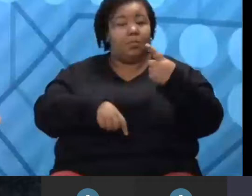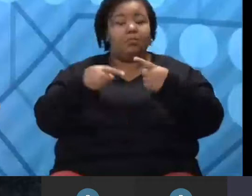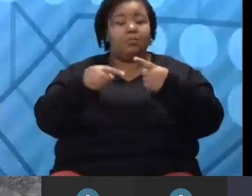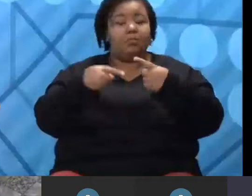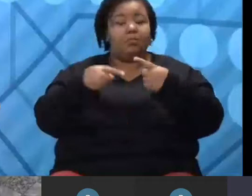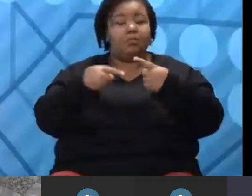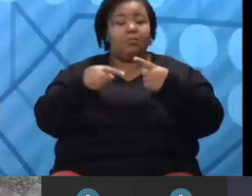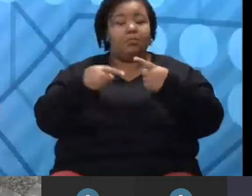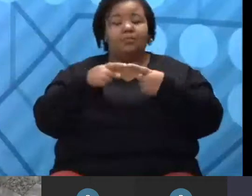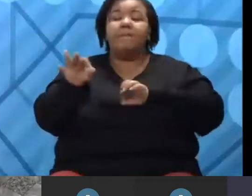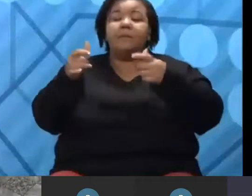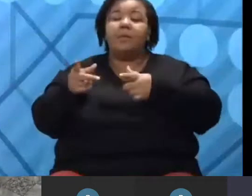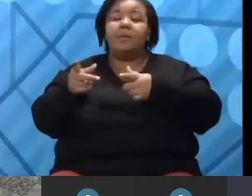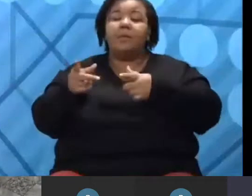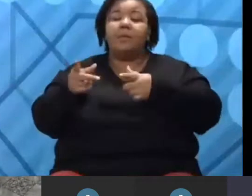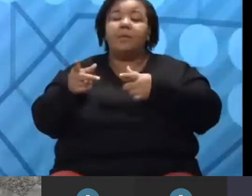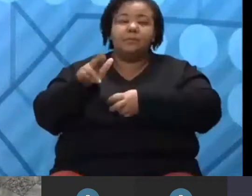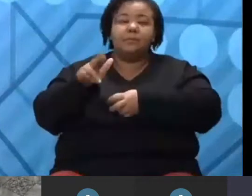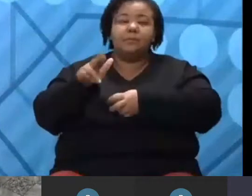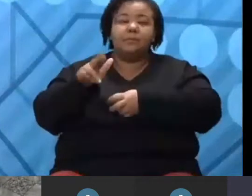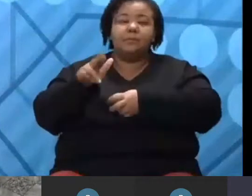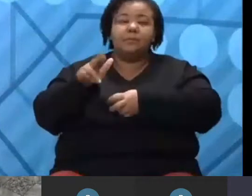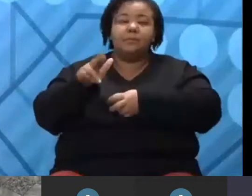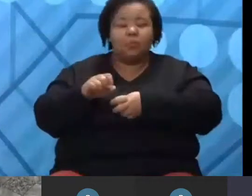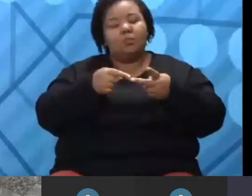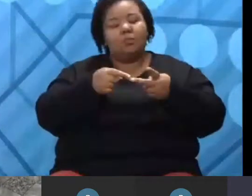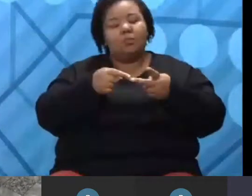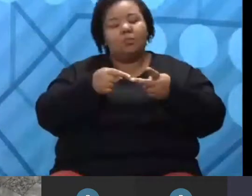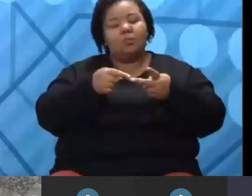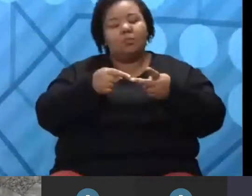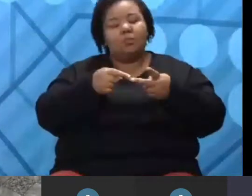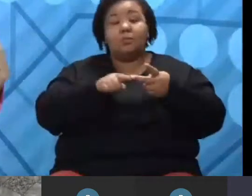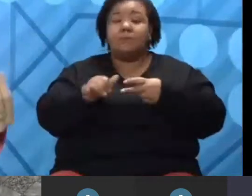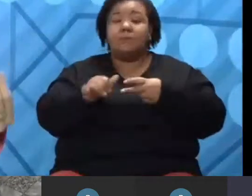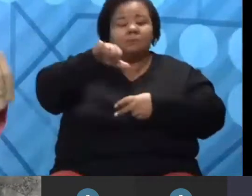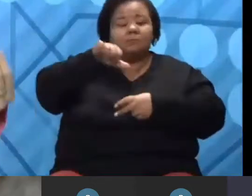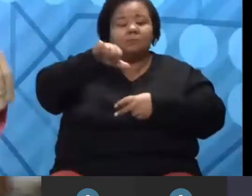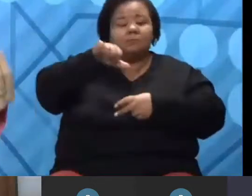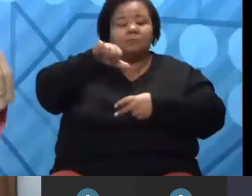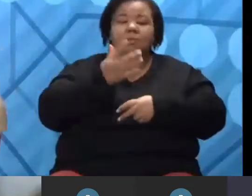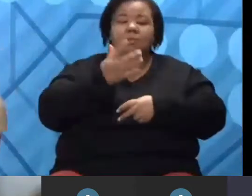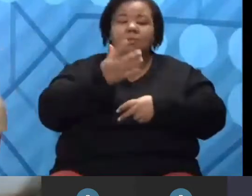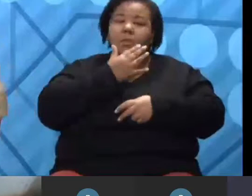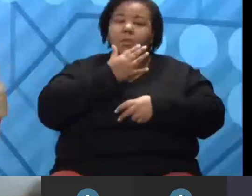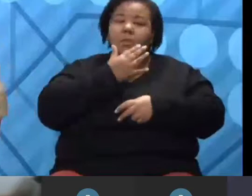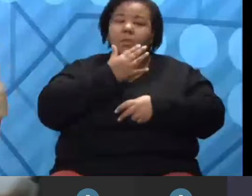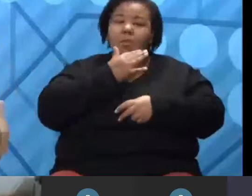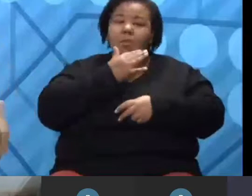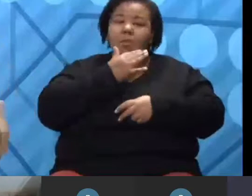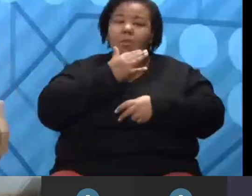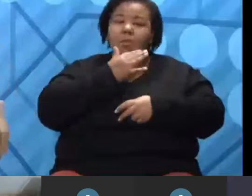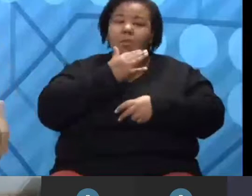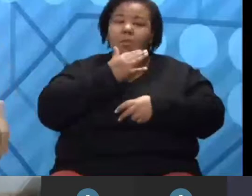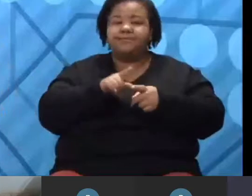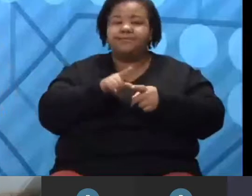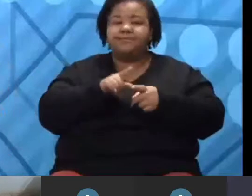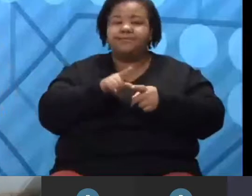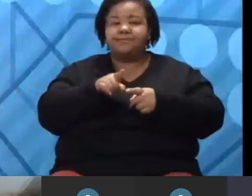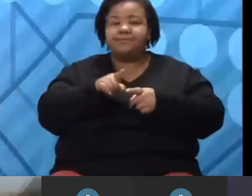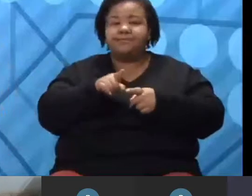E no procedimento 2, nós iremos corar as células fúngicas com o corante a lactofenol azul de algodão.